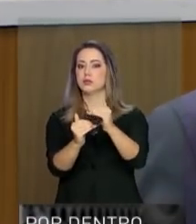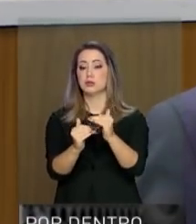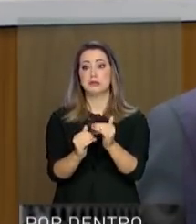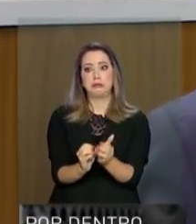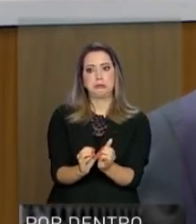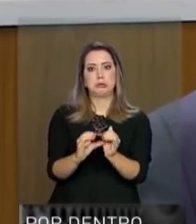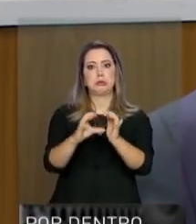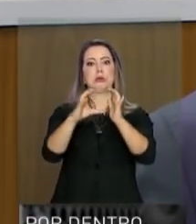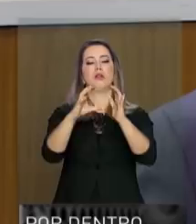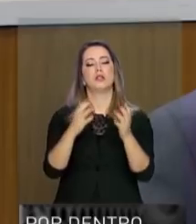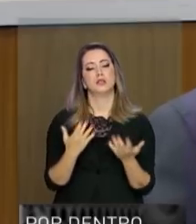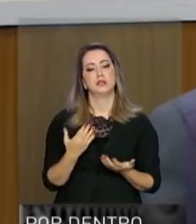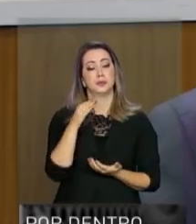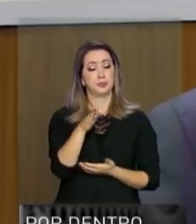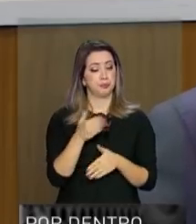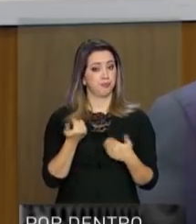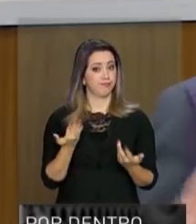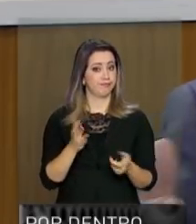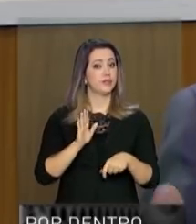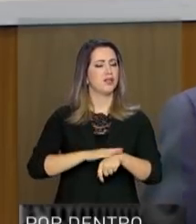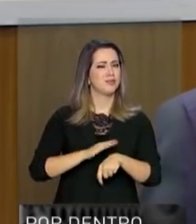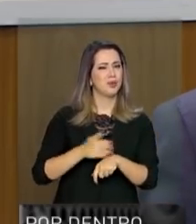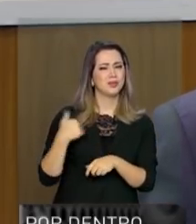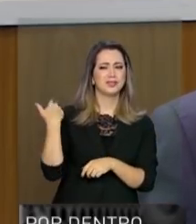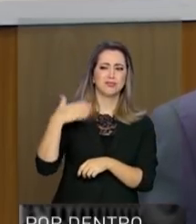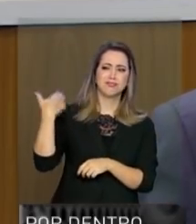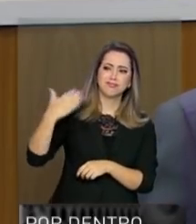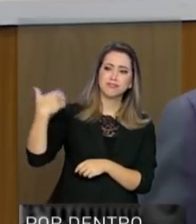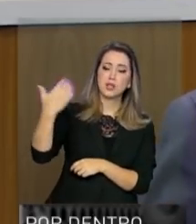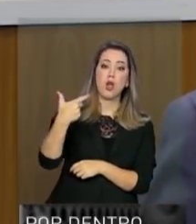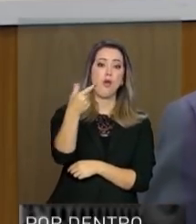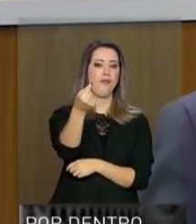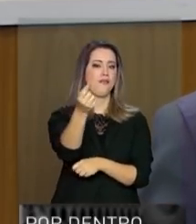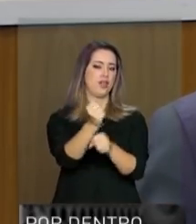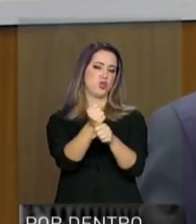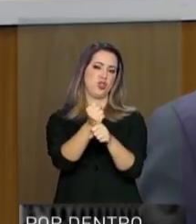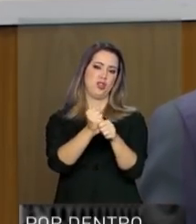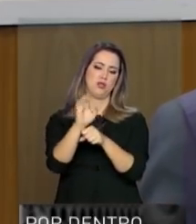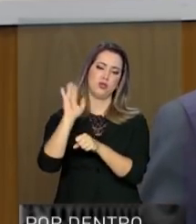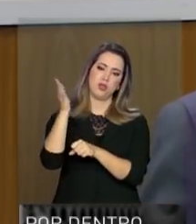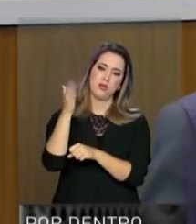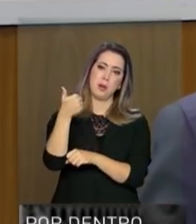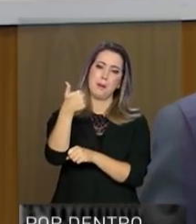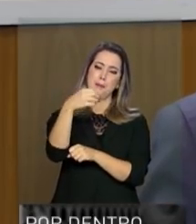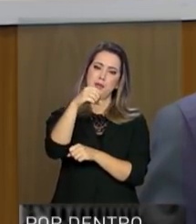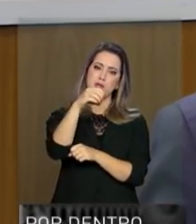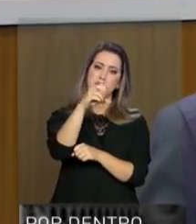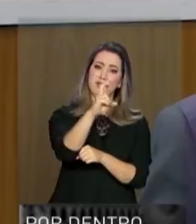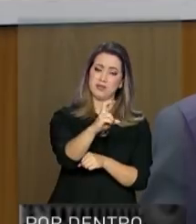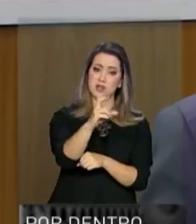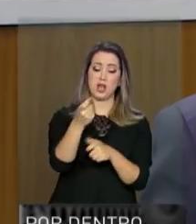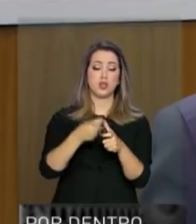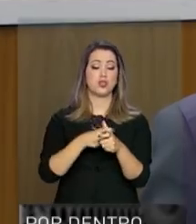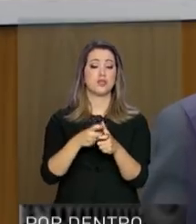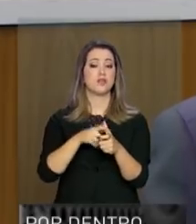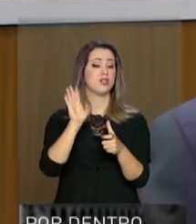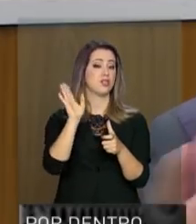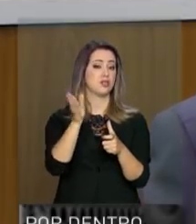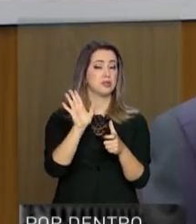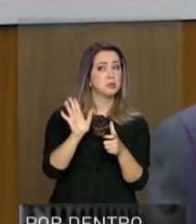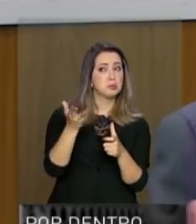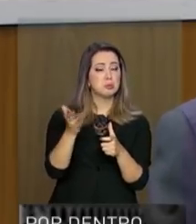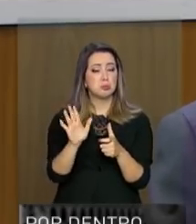Então, quando essa série histórica de mais de 20 anos, começando lá em 1995, o primeiro número dela, o déficit da Previdência, dava na